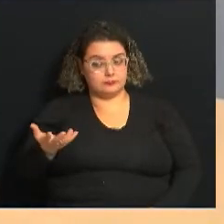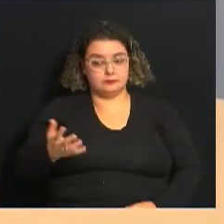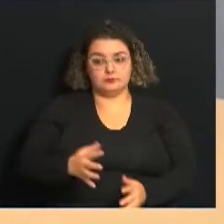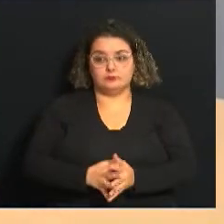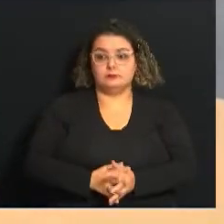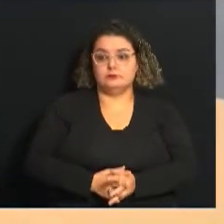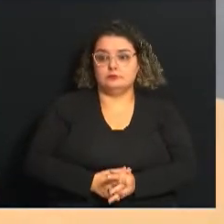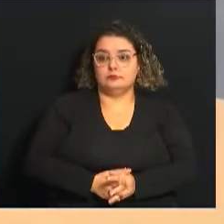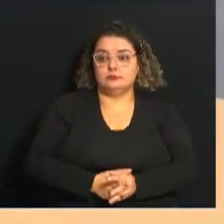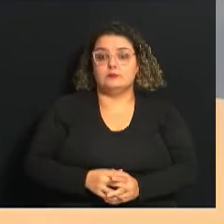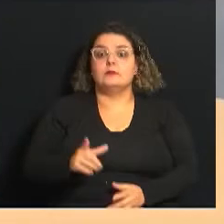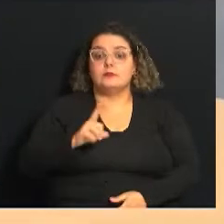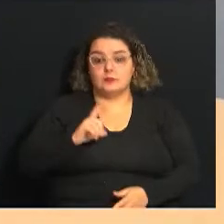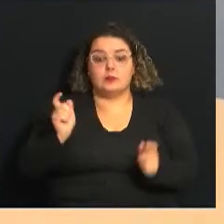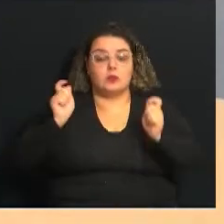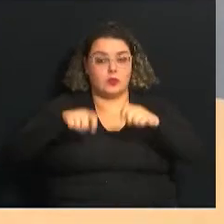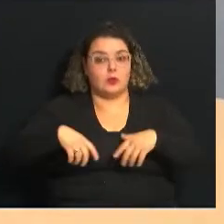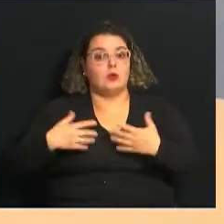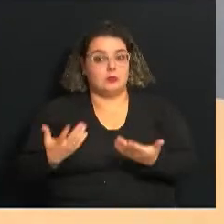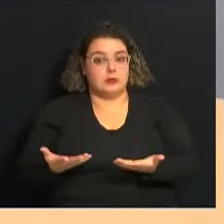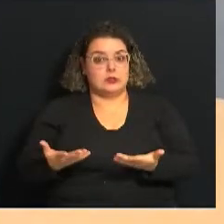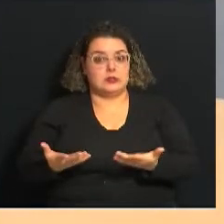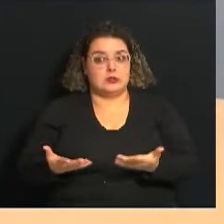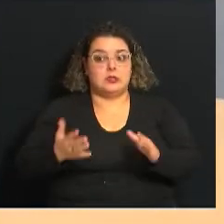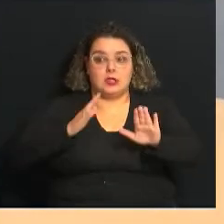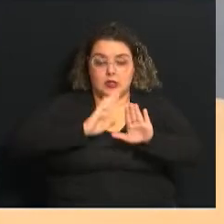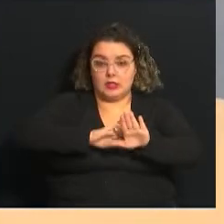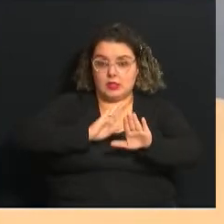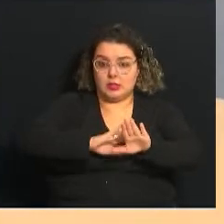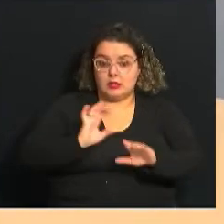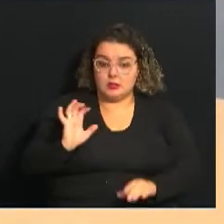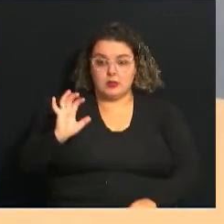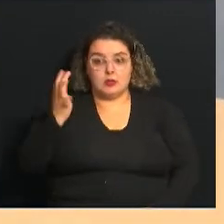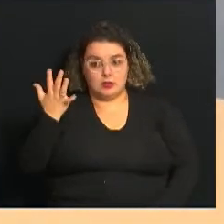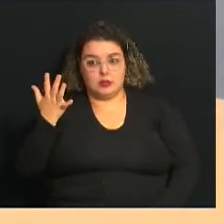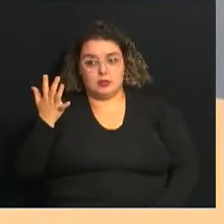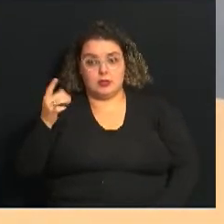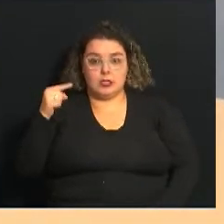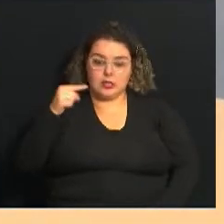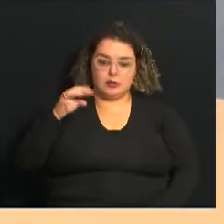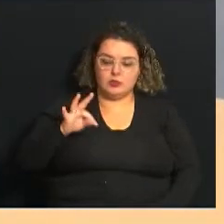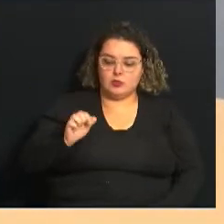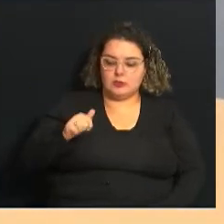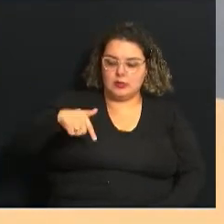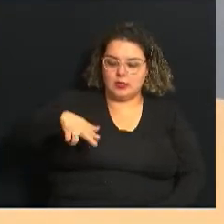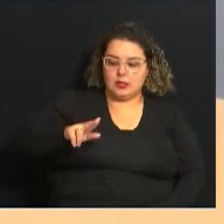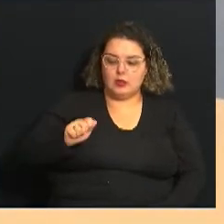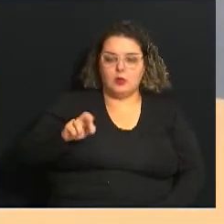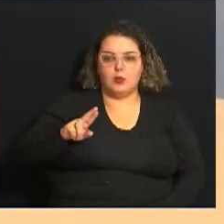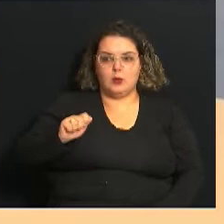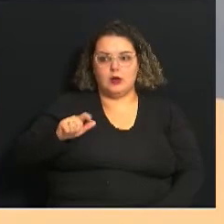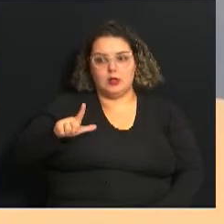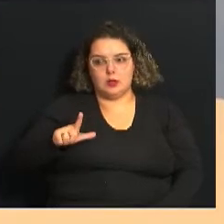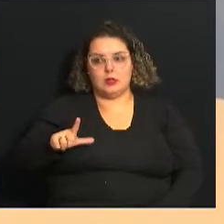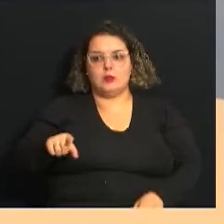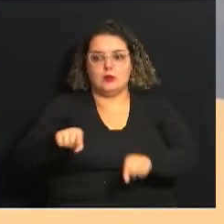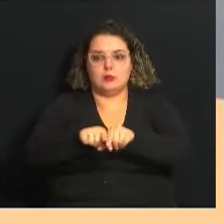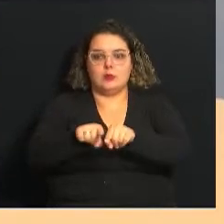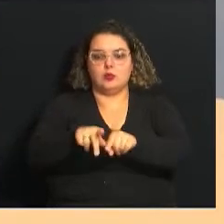que tem possibilitado que essas atividades sejam realizadas lá no Taquaral e também no Observatório do Pico das